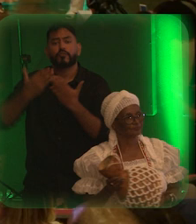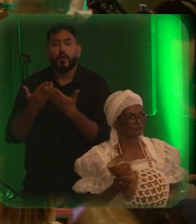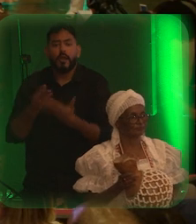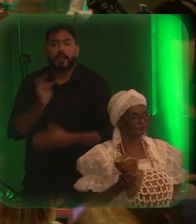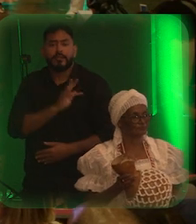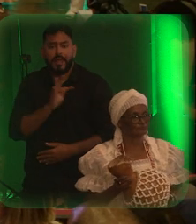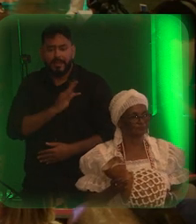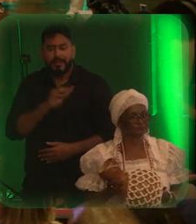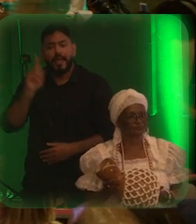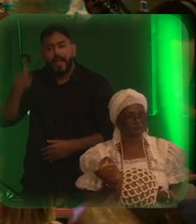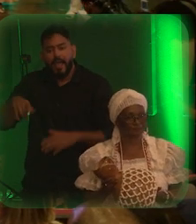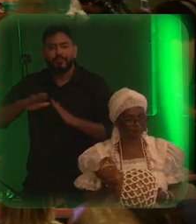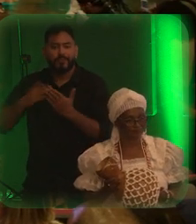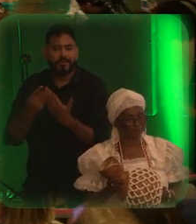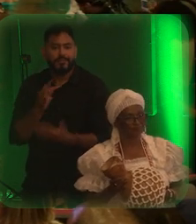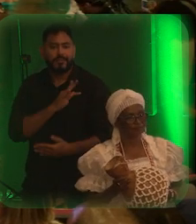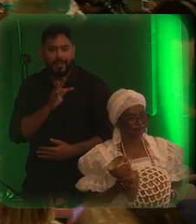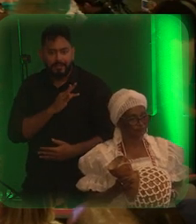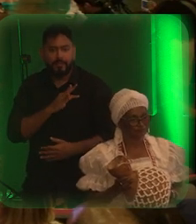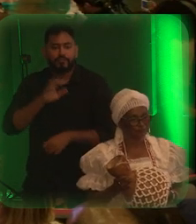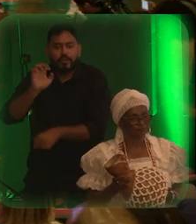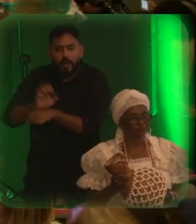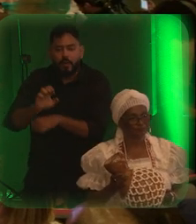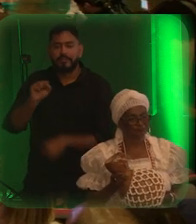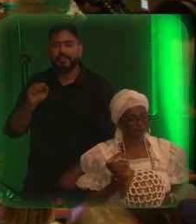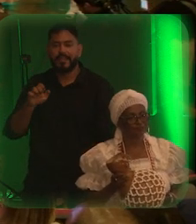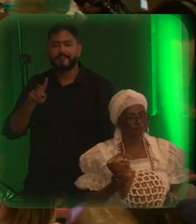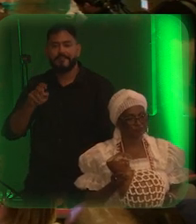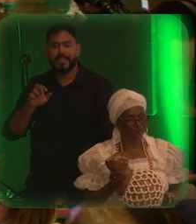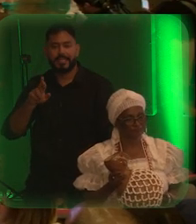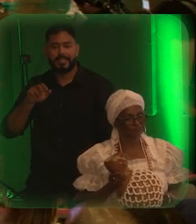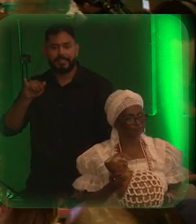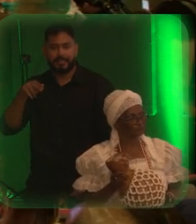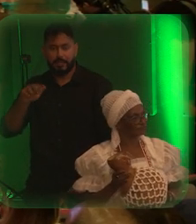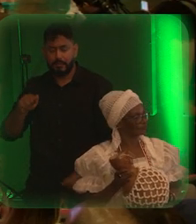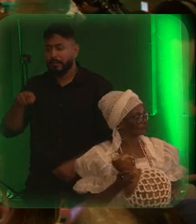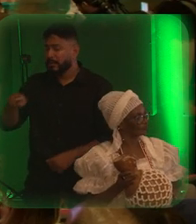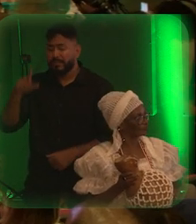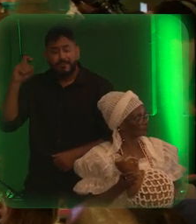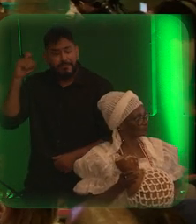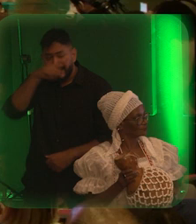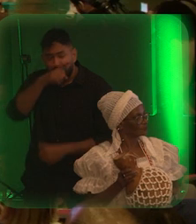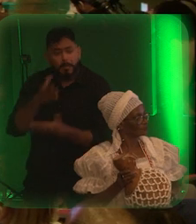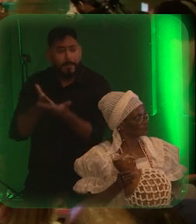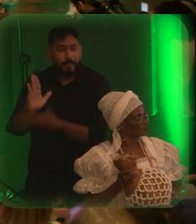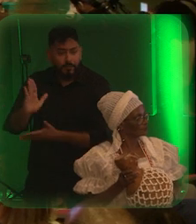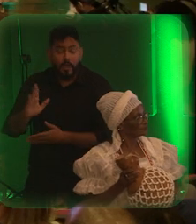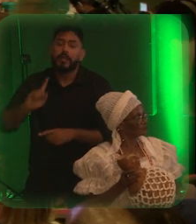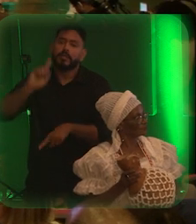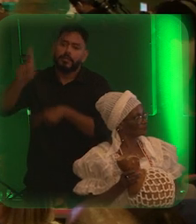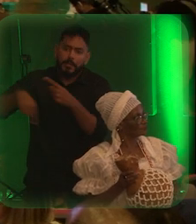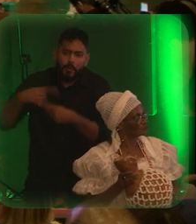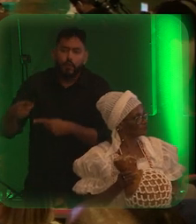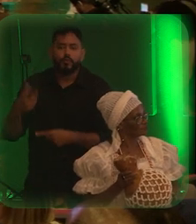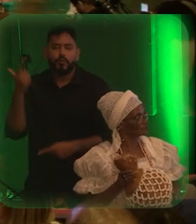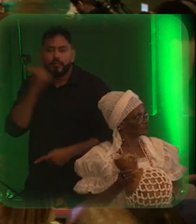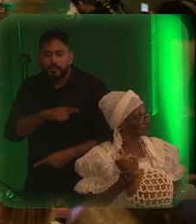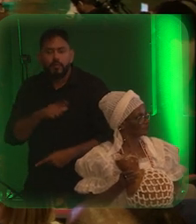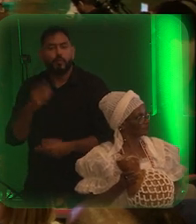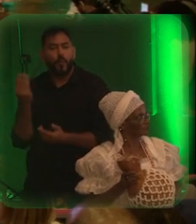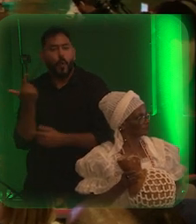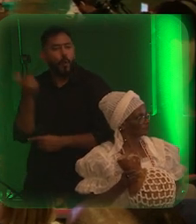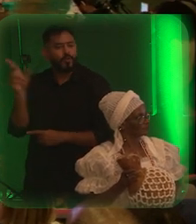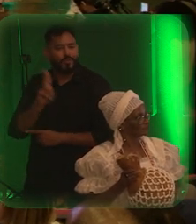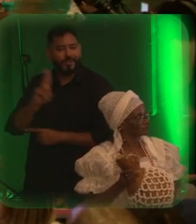Estadual Severina Paraíso da Silva. Foi uma dificuldade para aprovar. Depois nós conseguimos botar o nome de Alorixá. Então